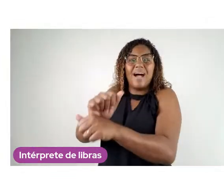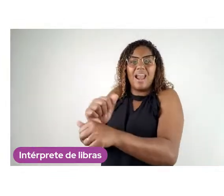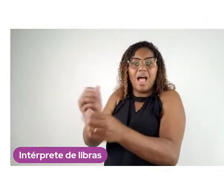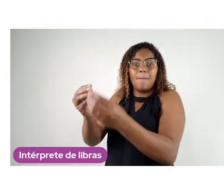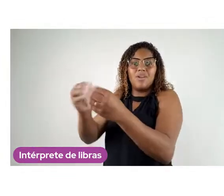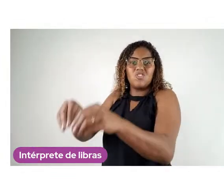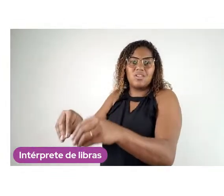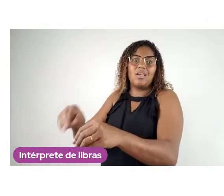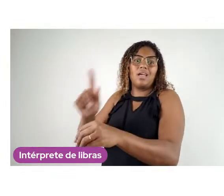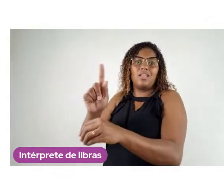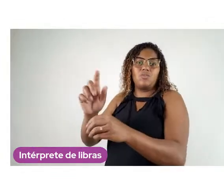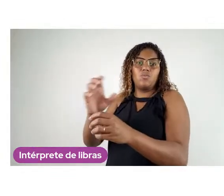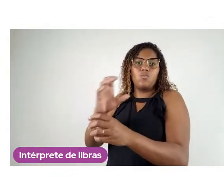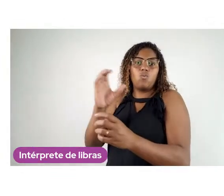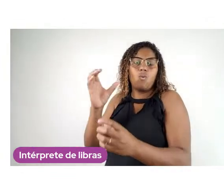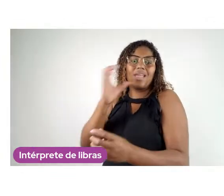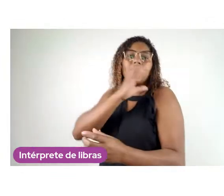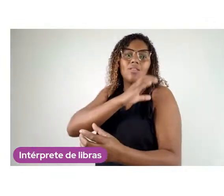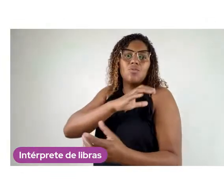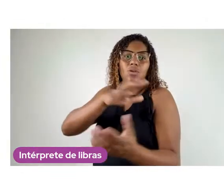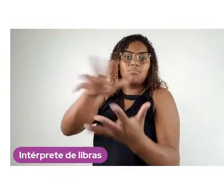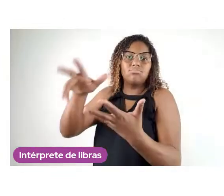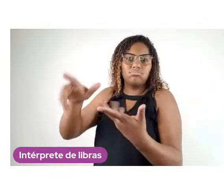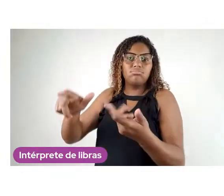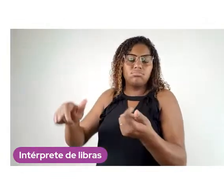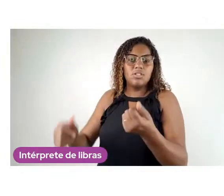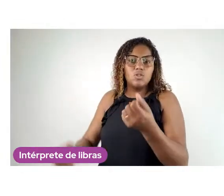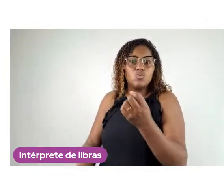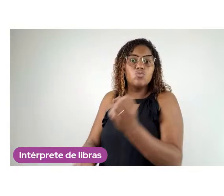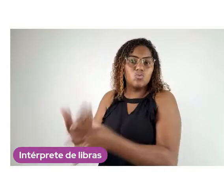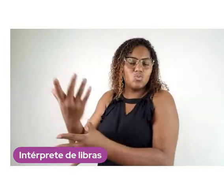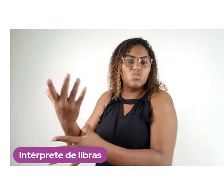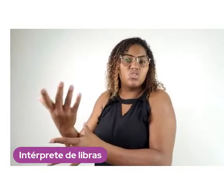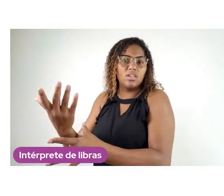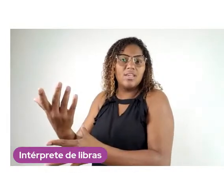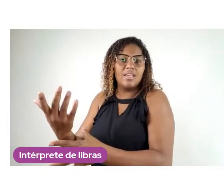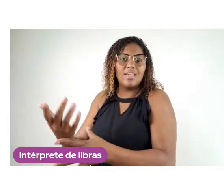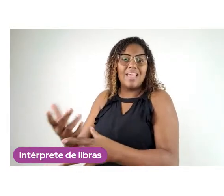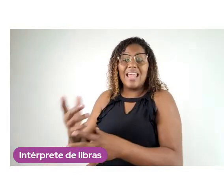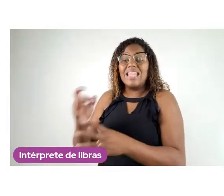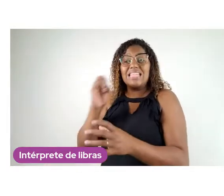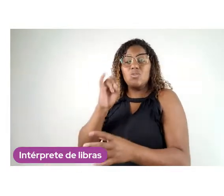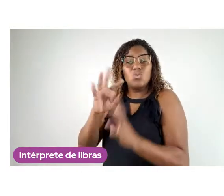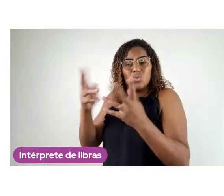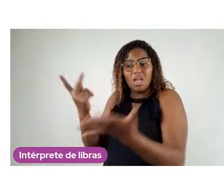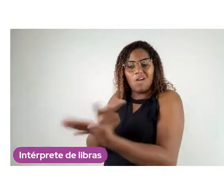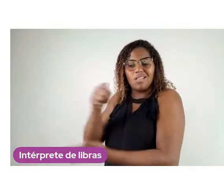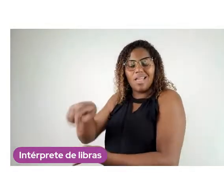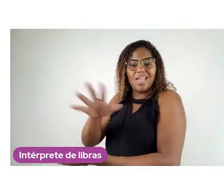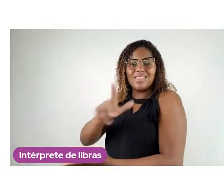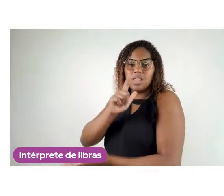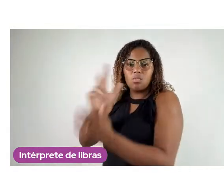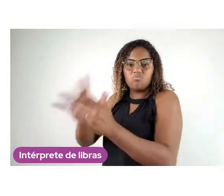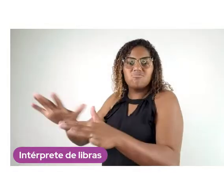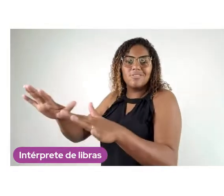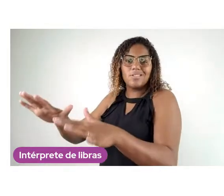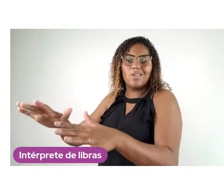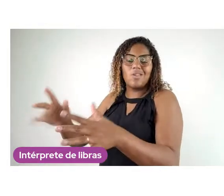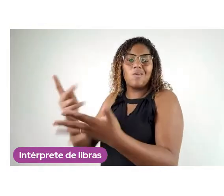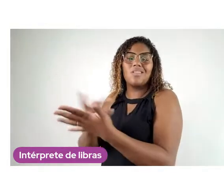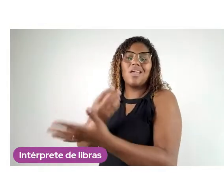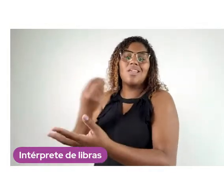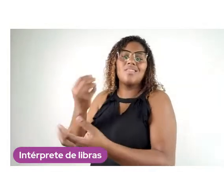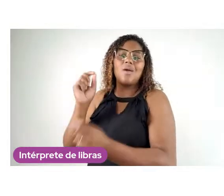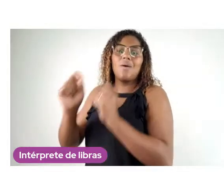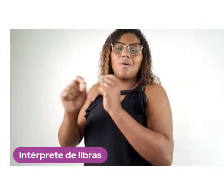de efeito estufa, os impactos que já acontecem hoje no oceano eles vão se estender para além de uma escala